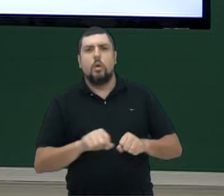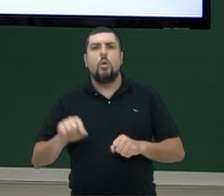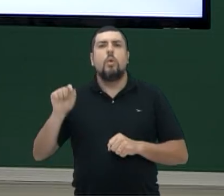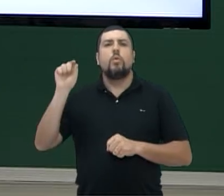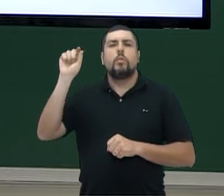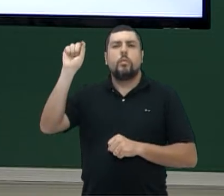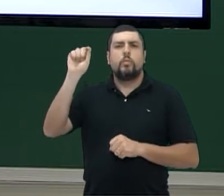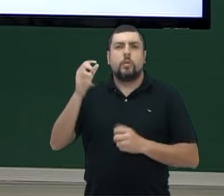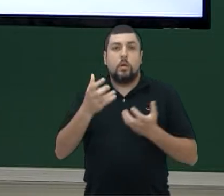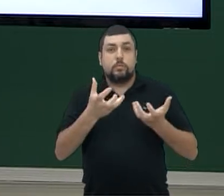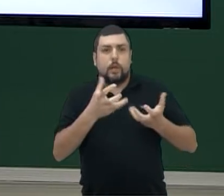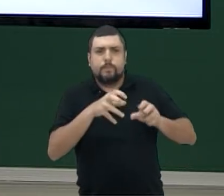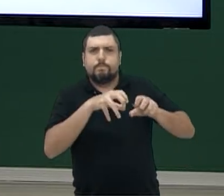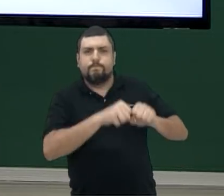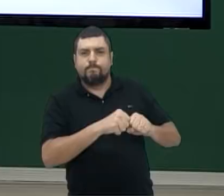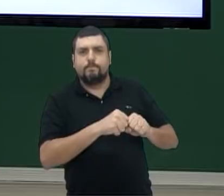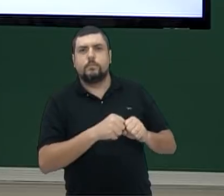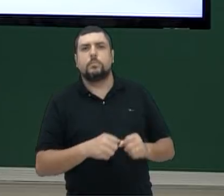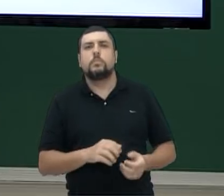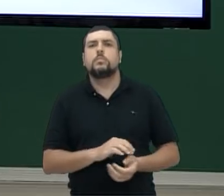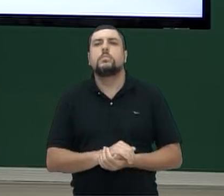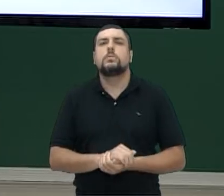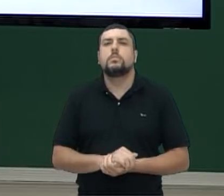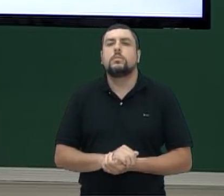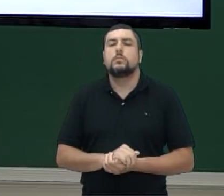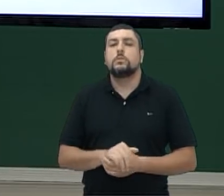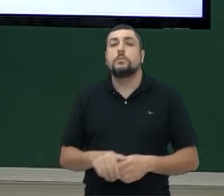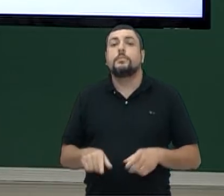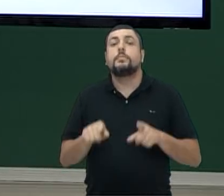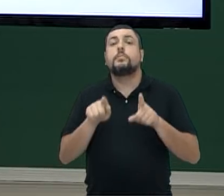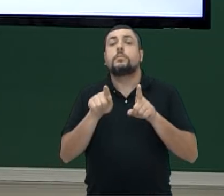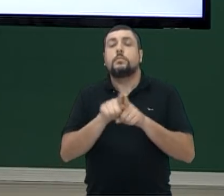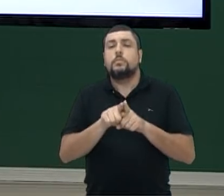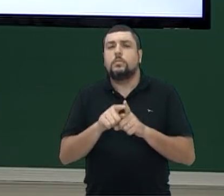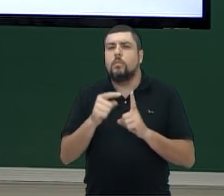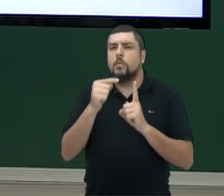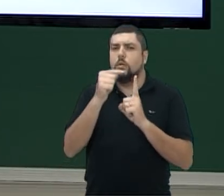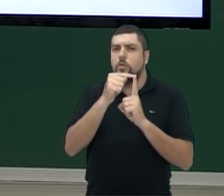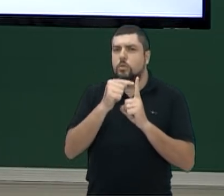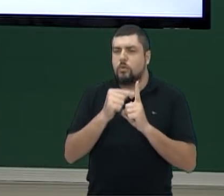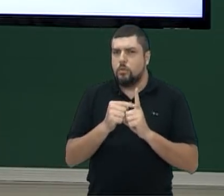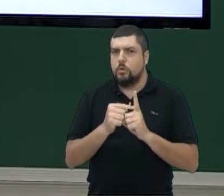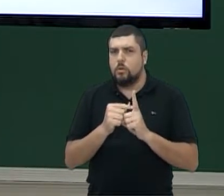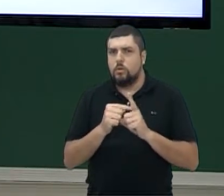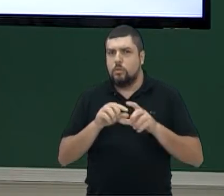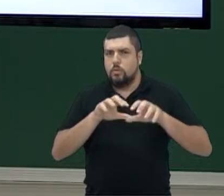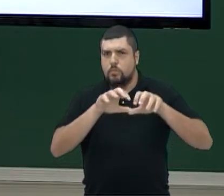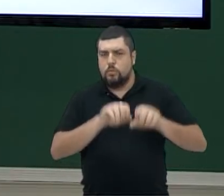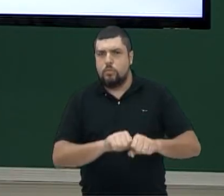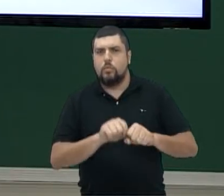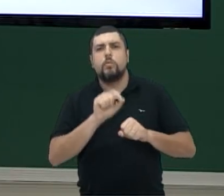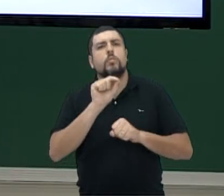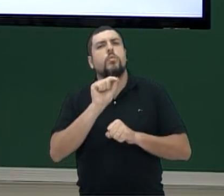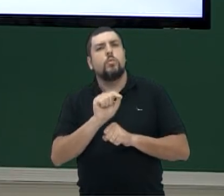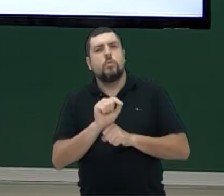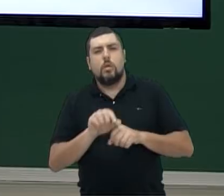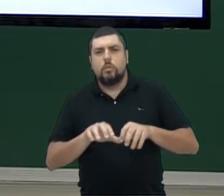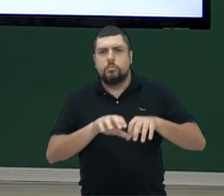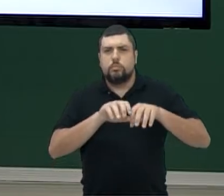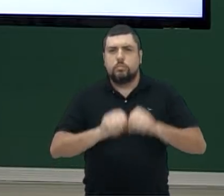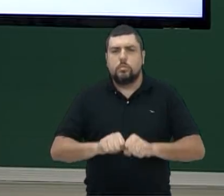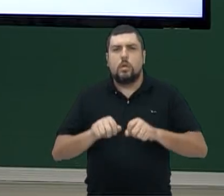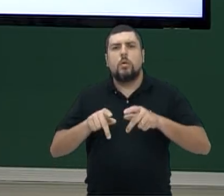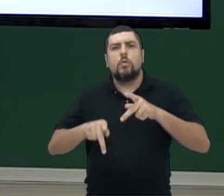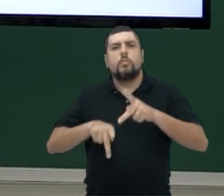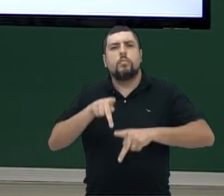objetivo de ocupar aquelas áreas. Também tivemos os tipos de colonização. A colonização de povoamento, que é aquela que tinha